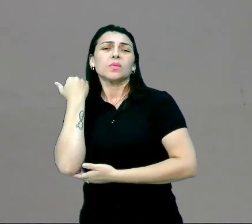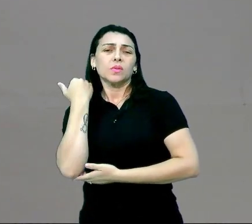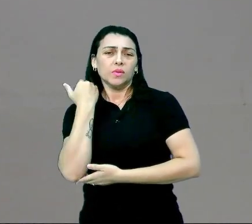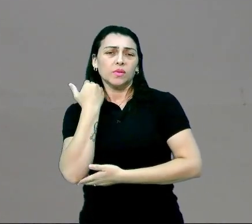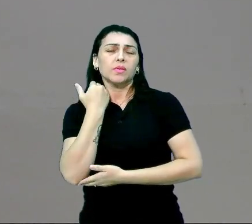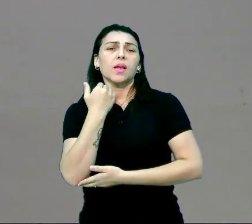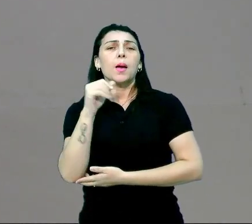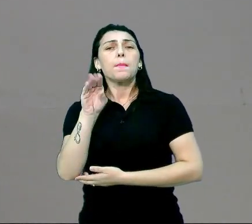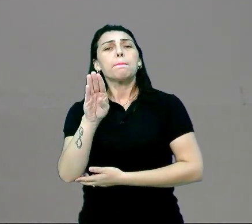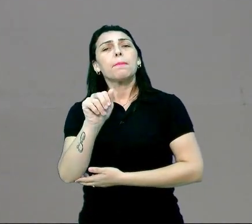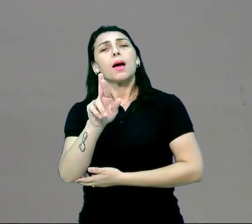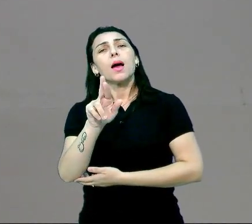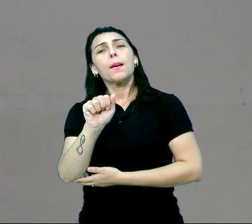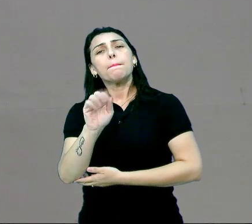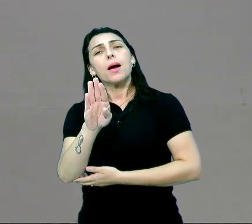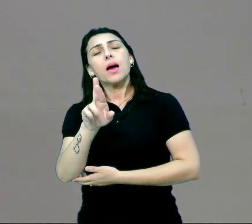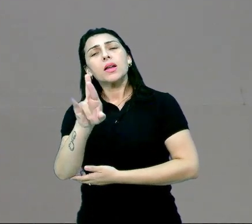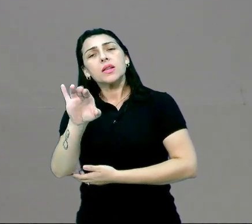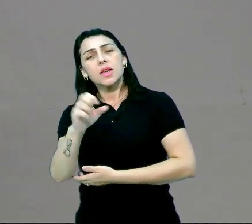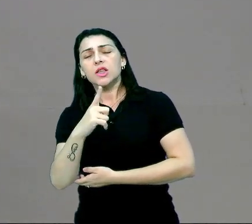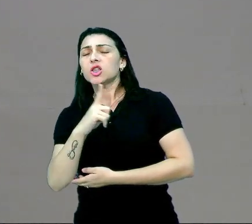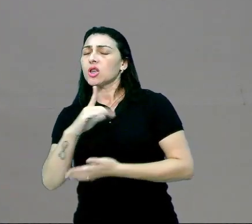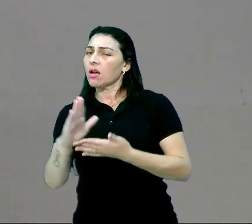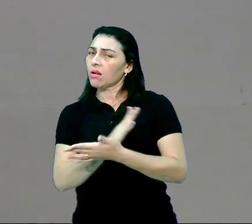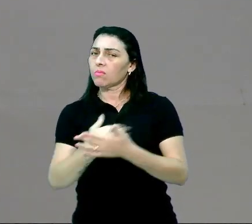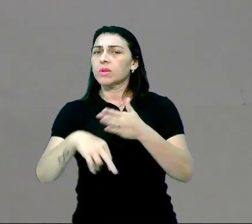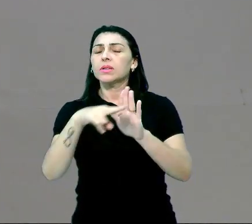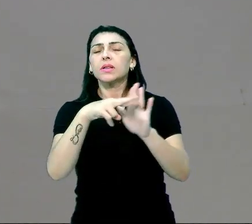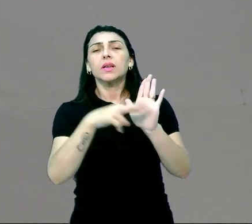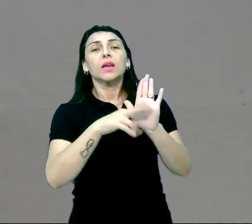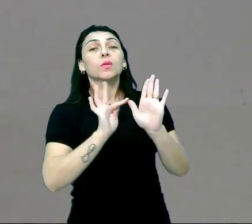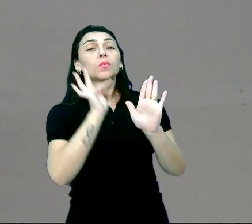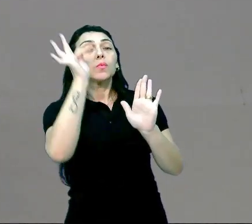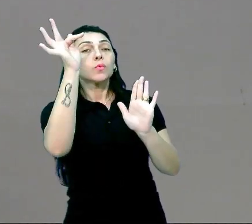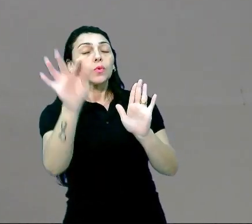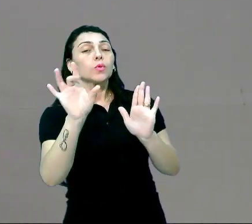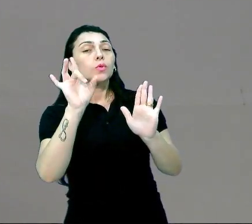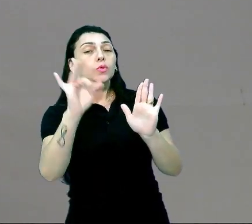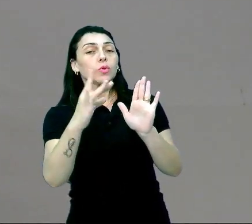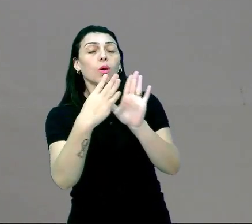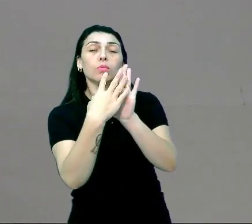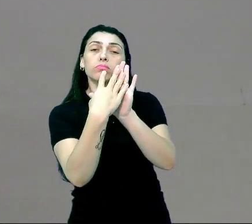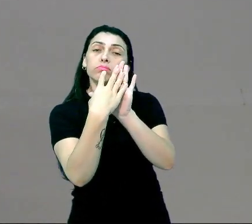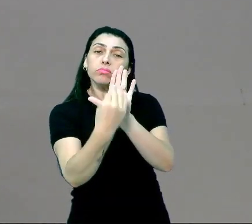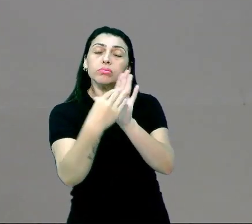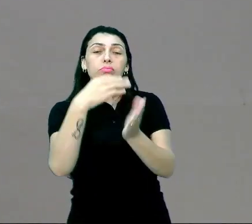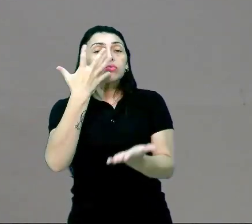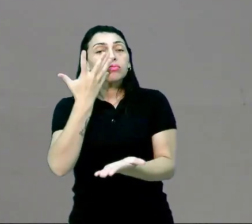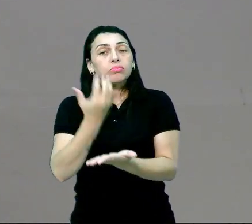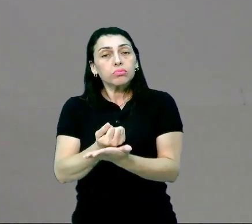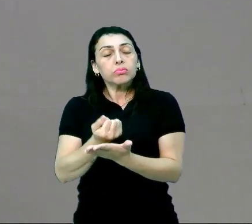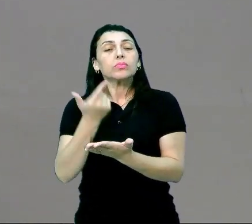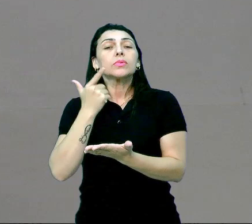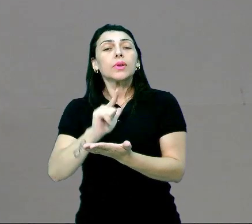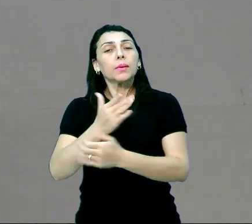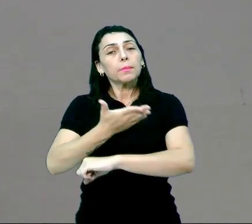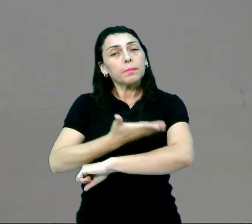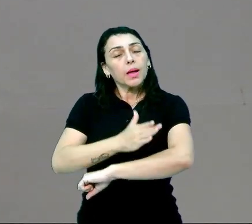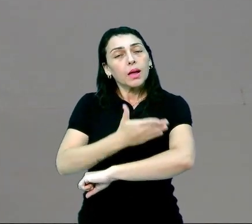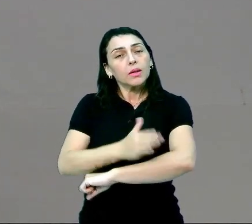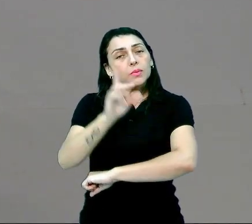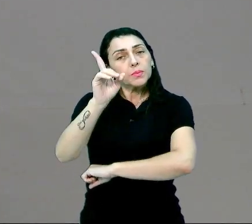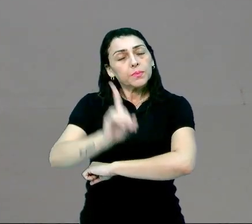desde a barbárie, o homem já tinha algumas regras que mais tarde a gente só fez consolidar e colocá-las